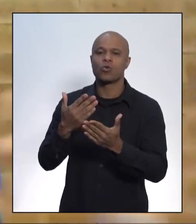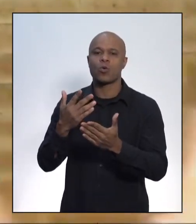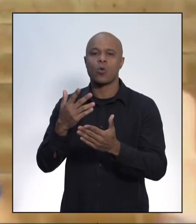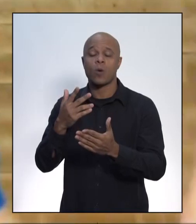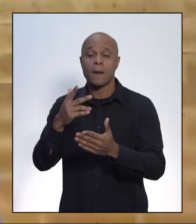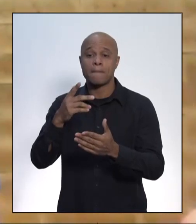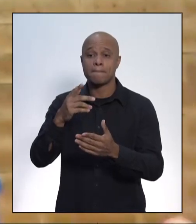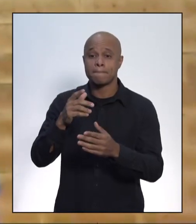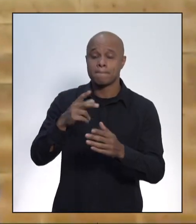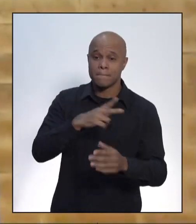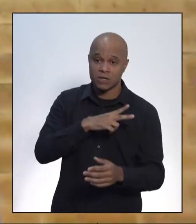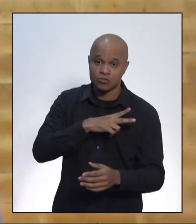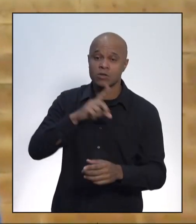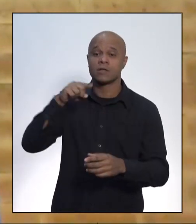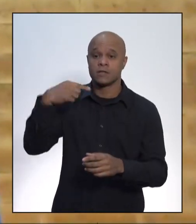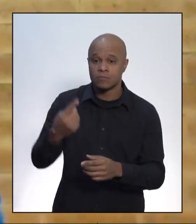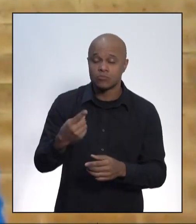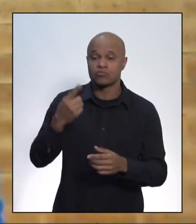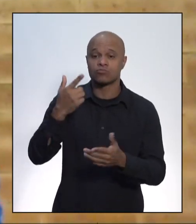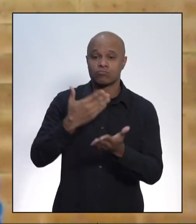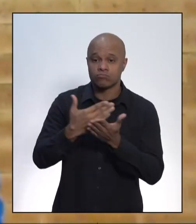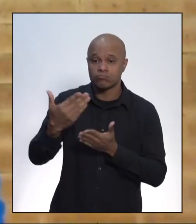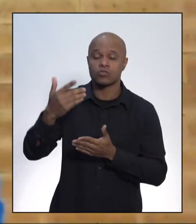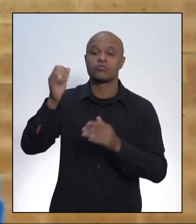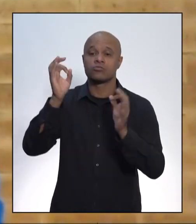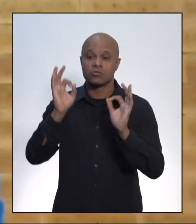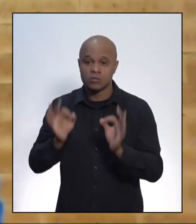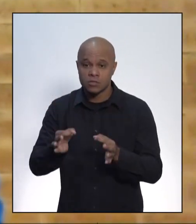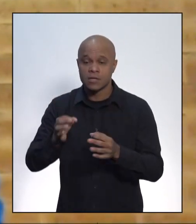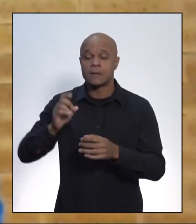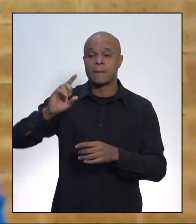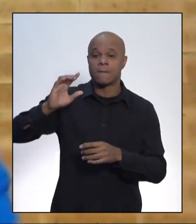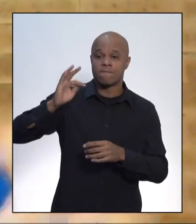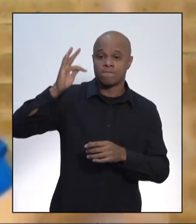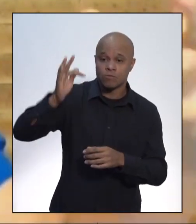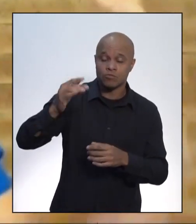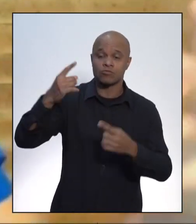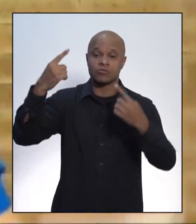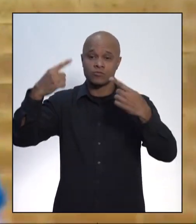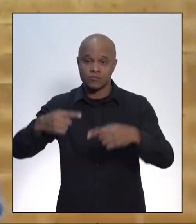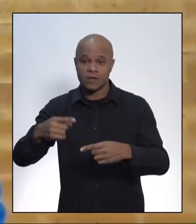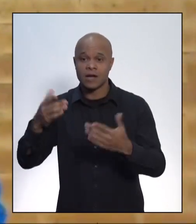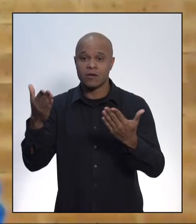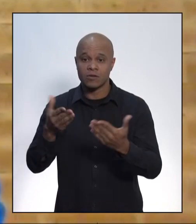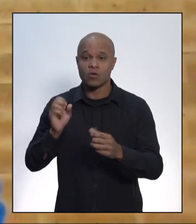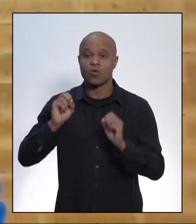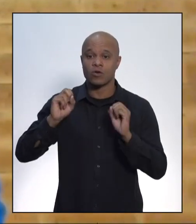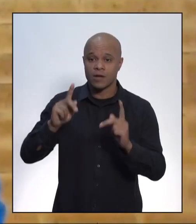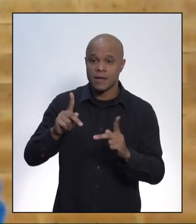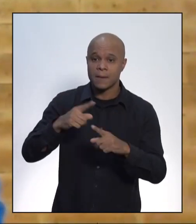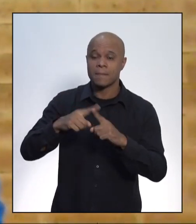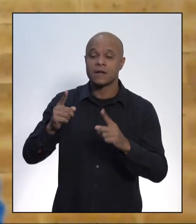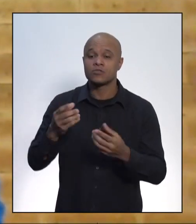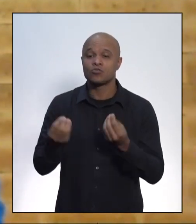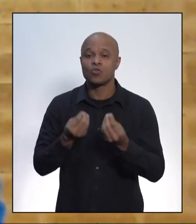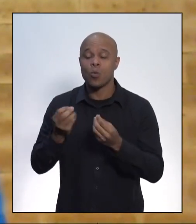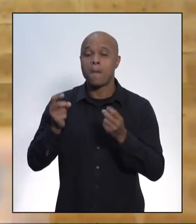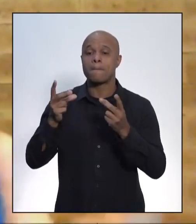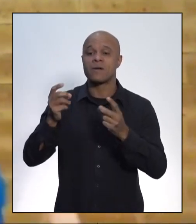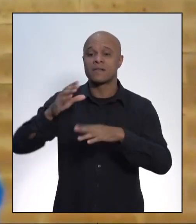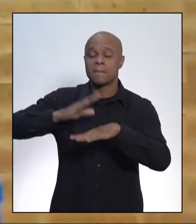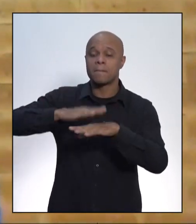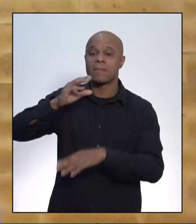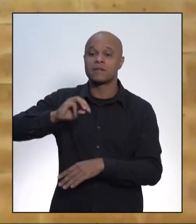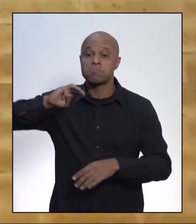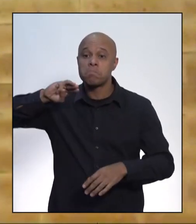a partir dali, os grandes desafios que eu tive foram realmente como agora escalar isso, né? Porque a gente tinha um produto que a gente queria atingir